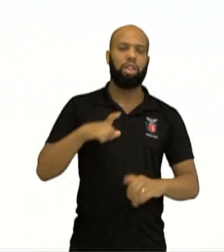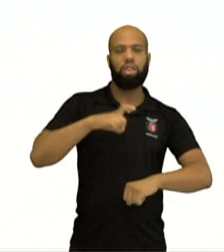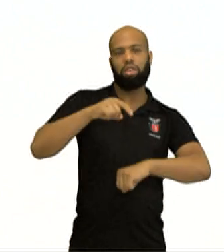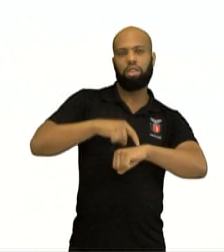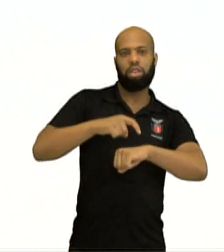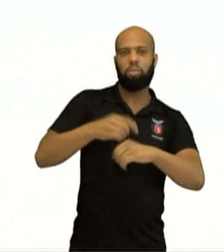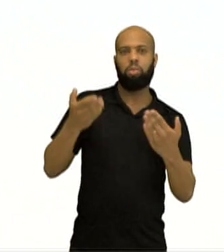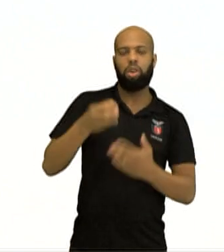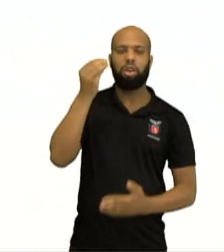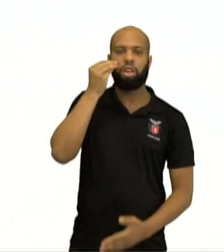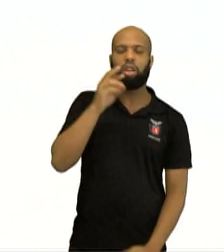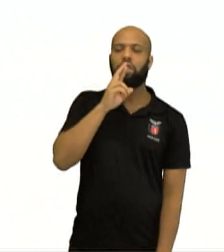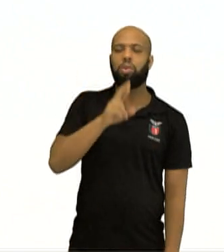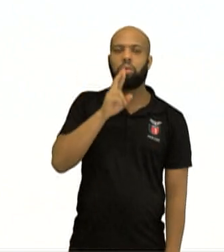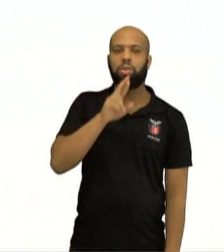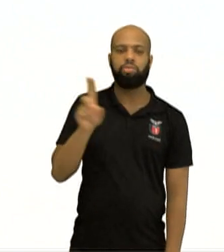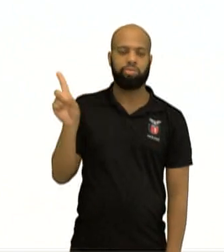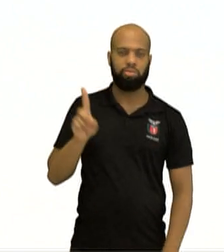tentarem resolver essa.